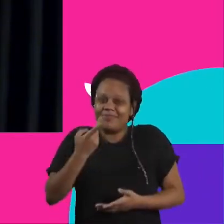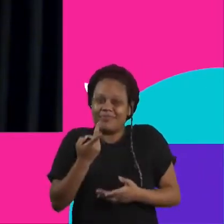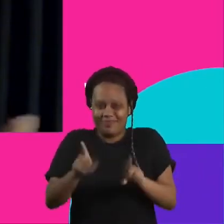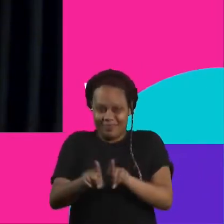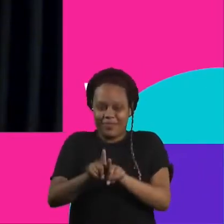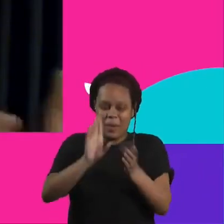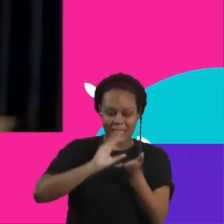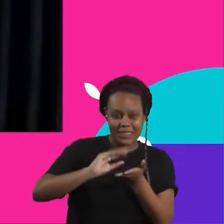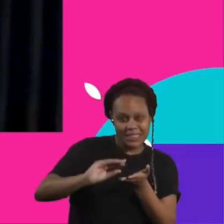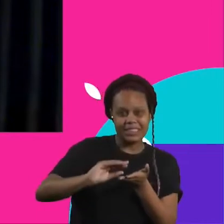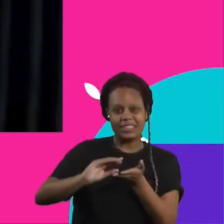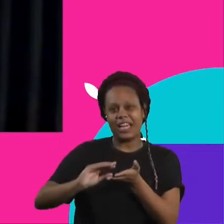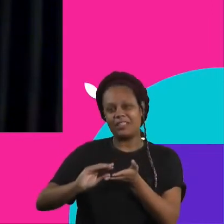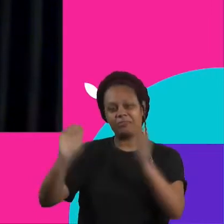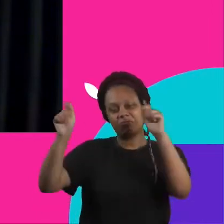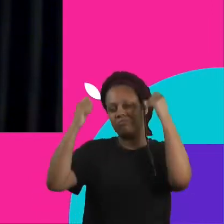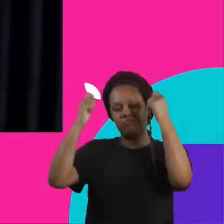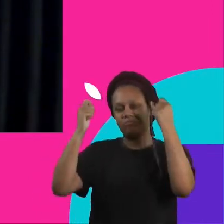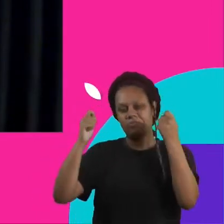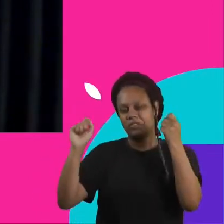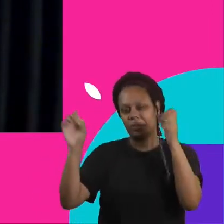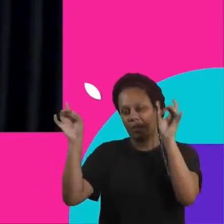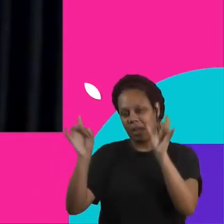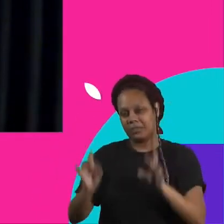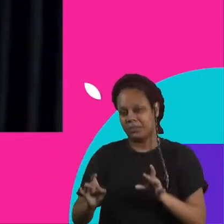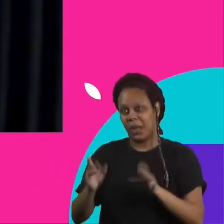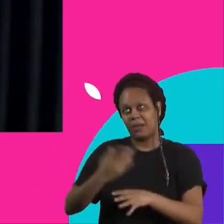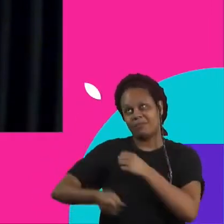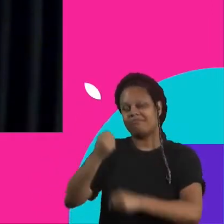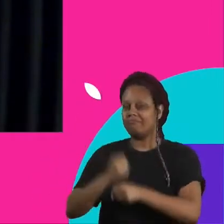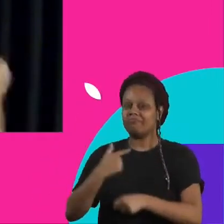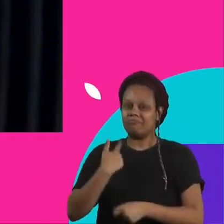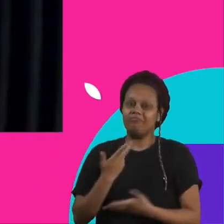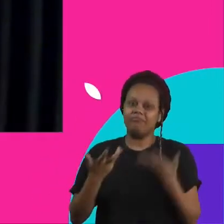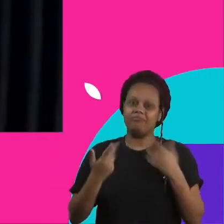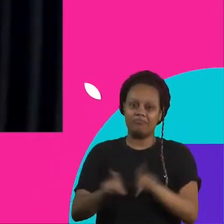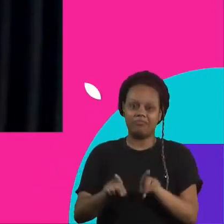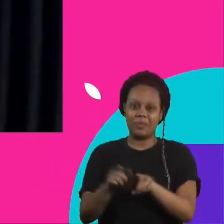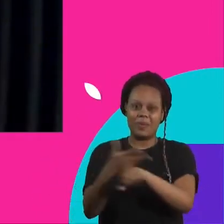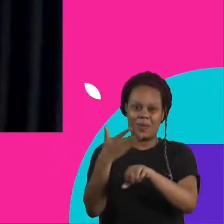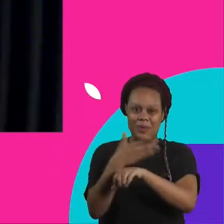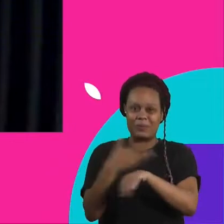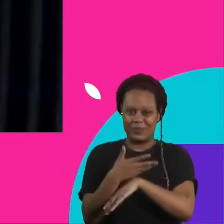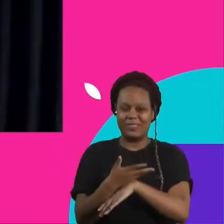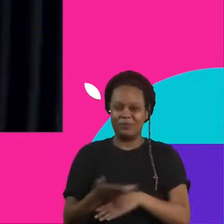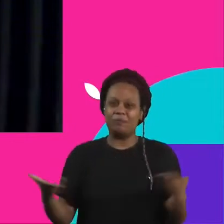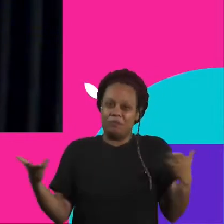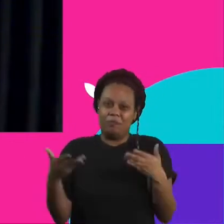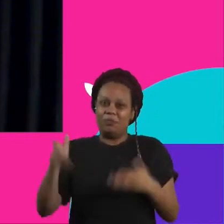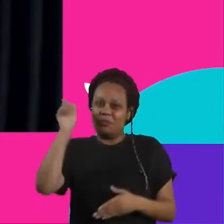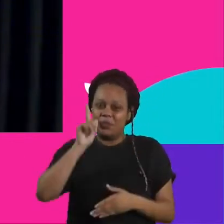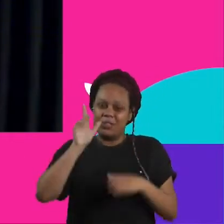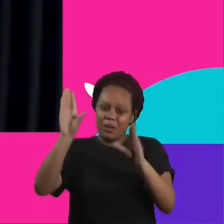de dados num evento tão especial. Nos outros anos eu queria estar junto com vocês aqui. Hoje eu conseguimos